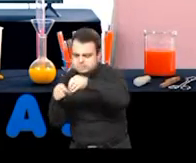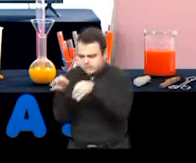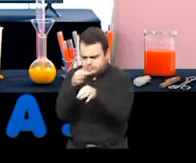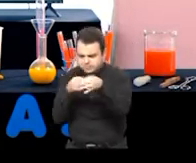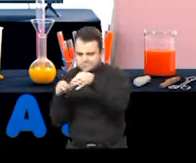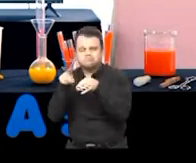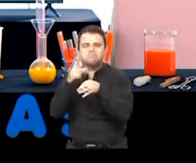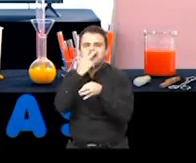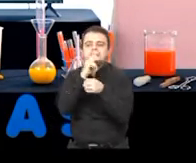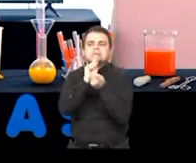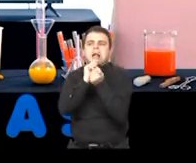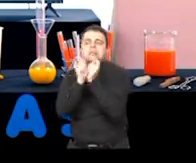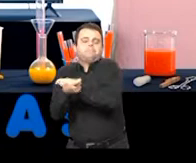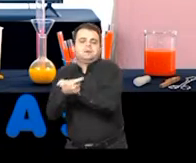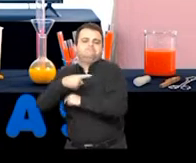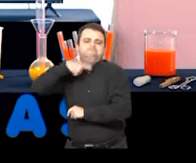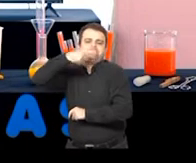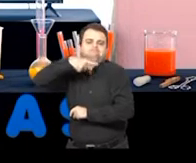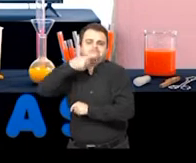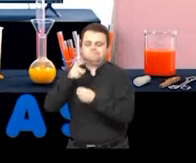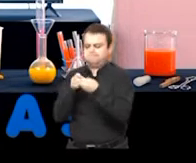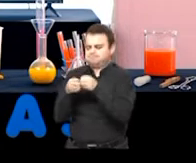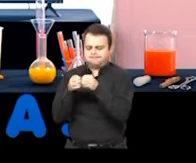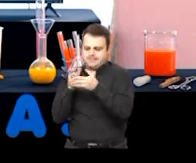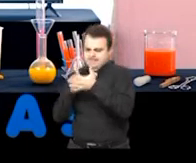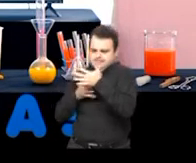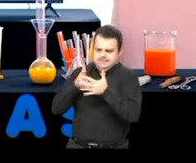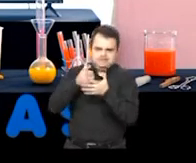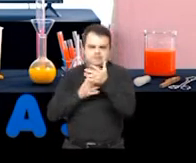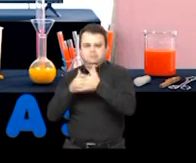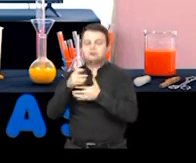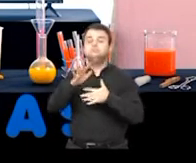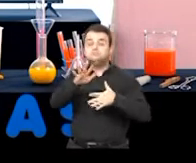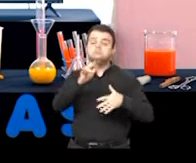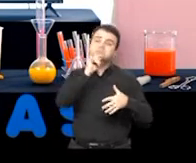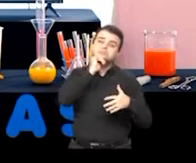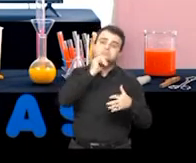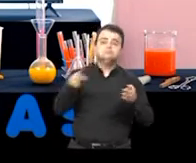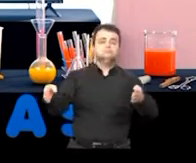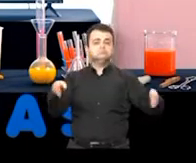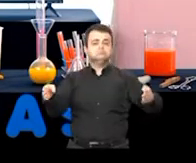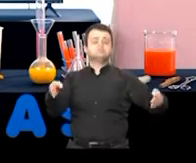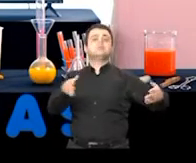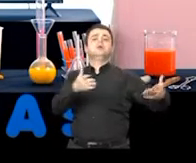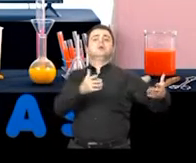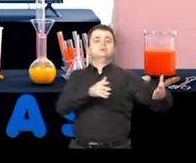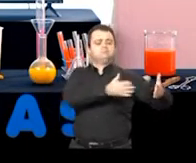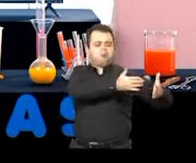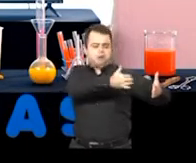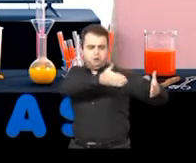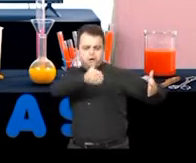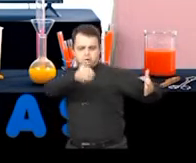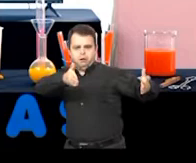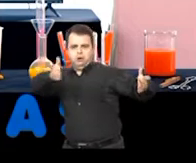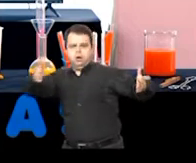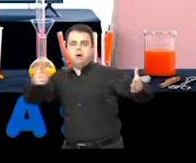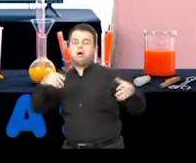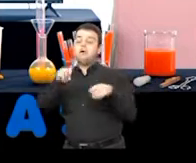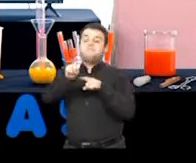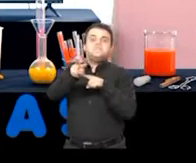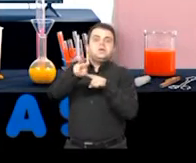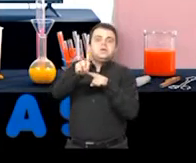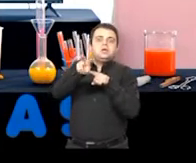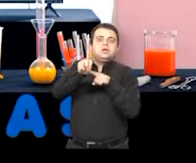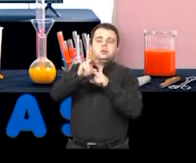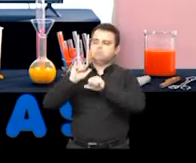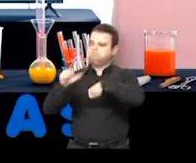da adaptação. E aí nós temos ao longo do tempo histórico modificações do vírus em